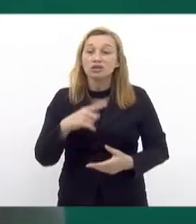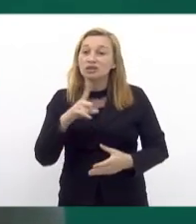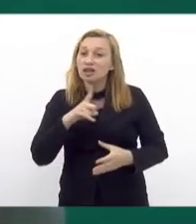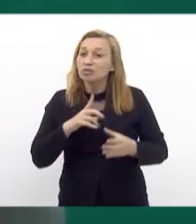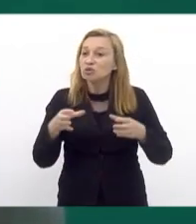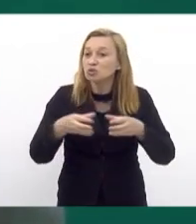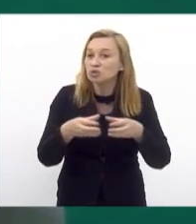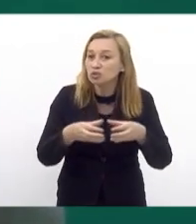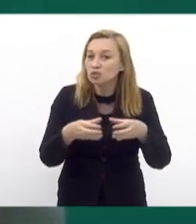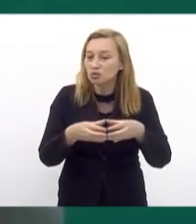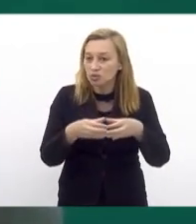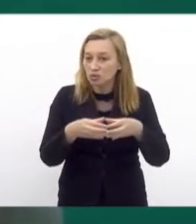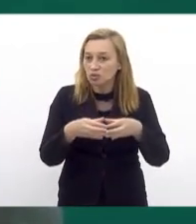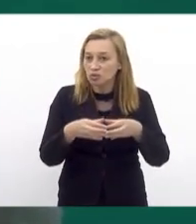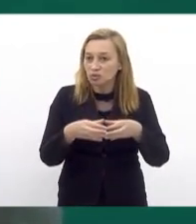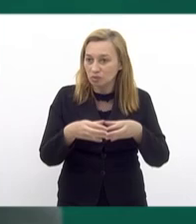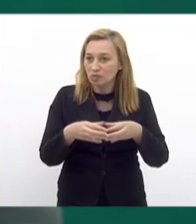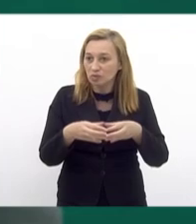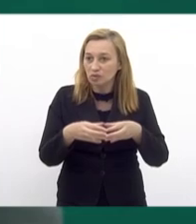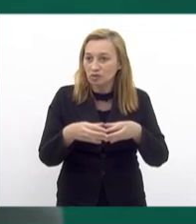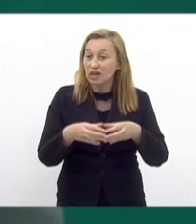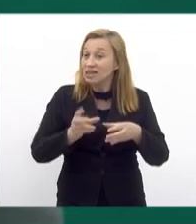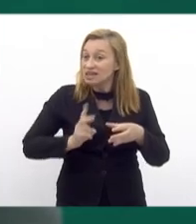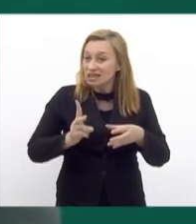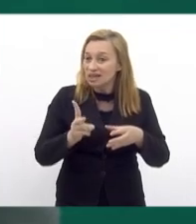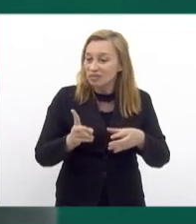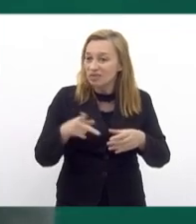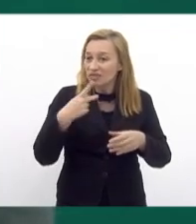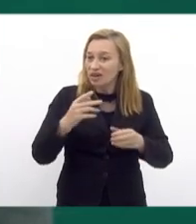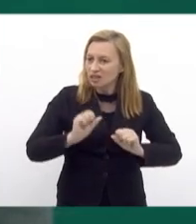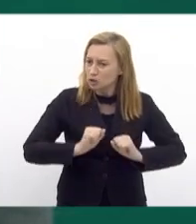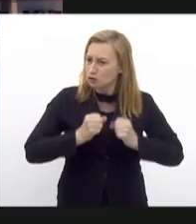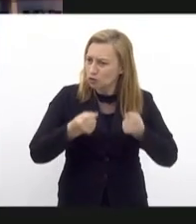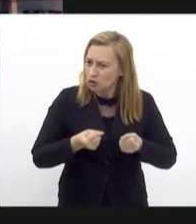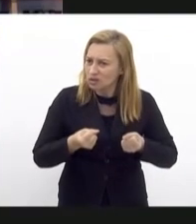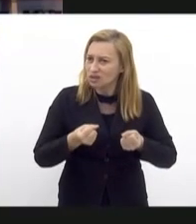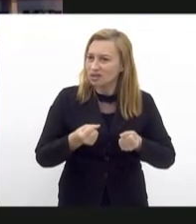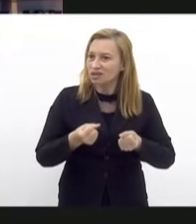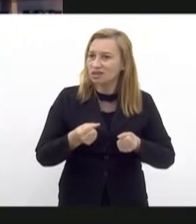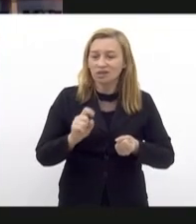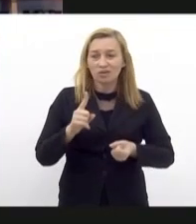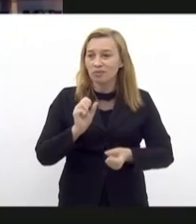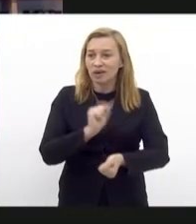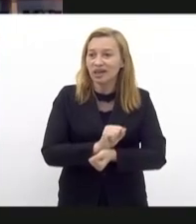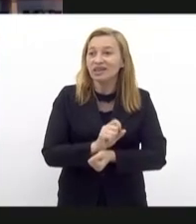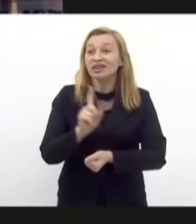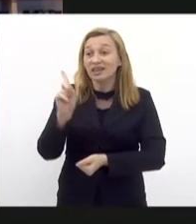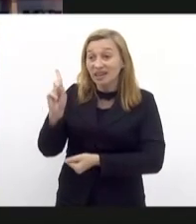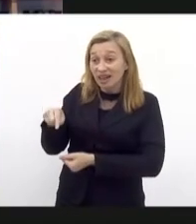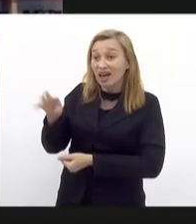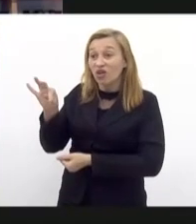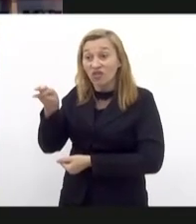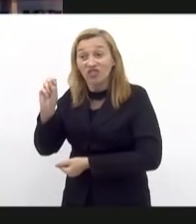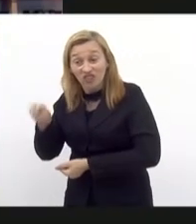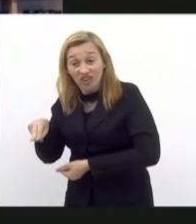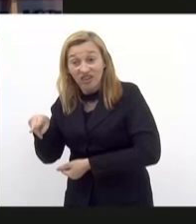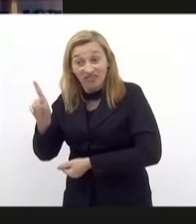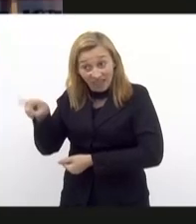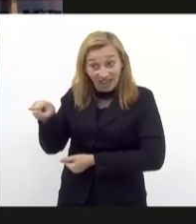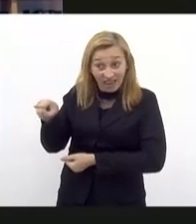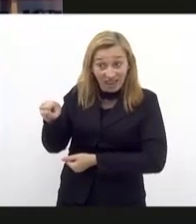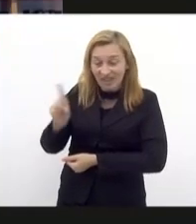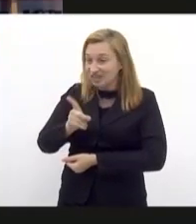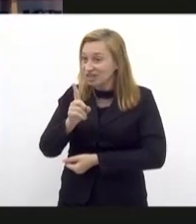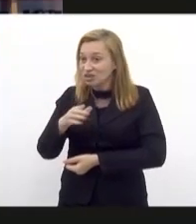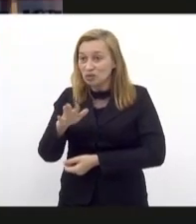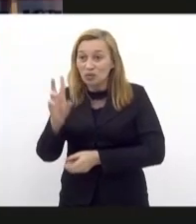nós temos um grupo que o Victor está sempre tocando bumbo lá, presidente, e não deixa esse negócio parar não, né, Portinho? A gente está no coalizão e o Victor não deixa o